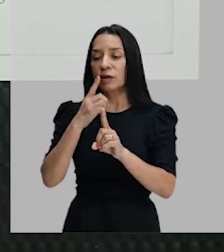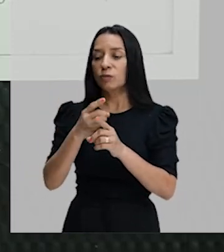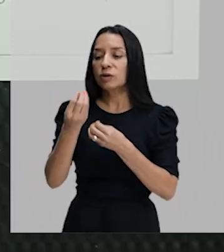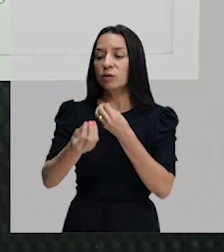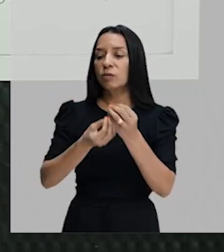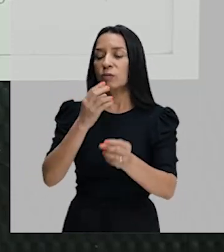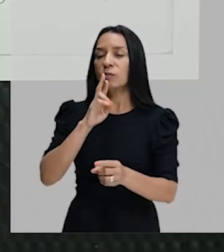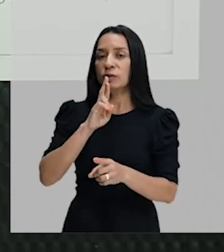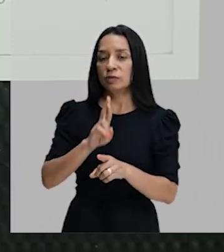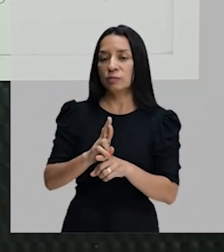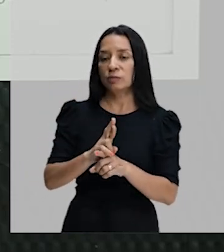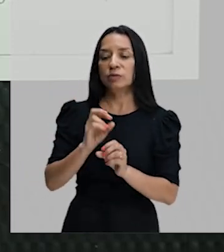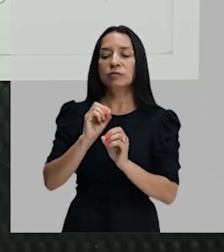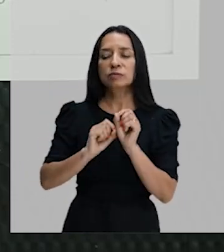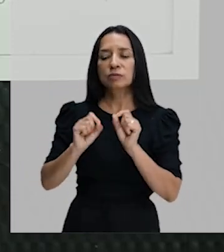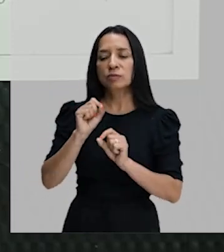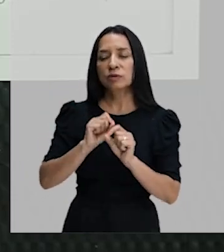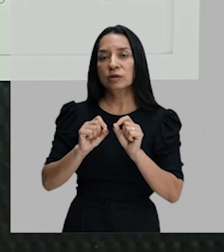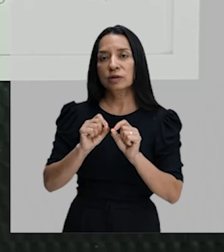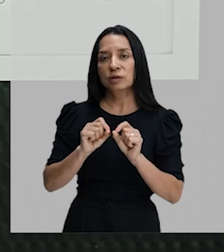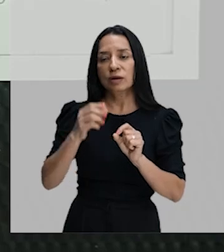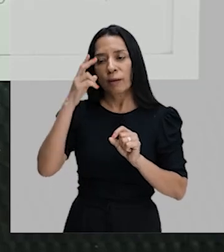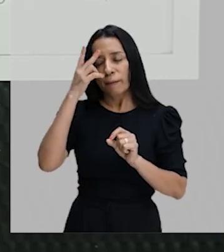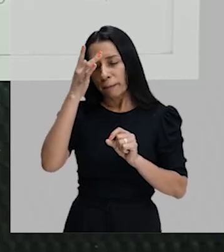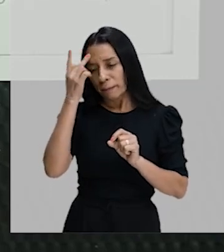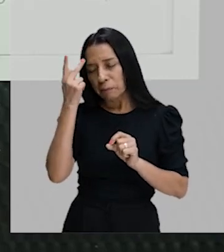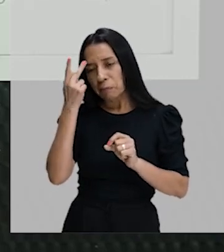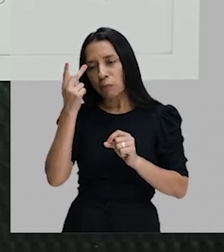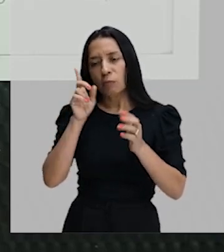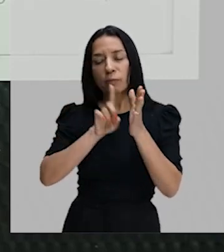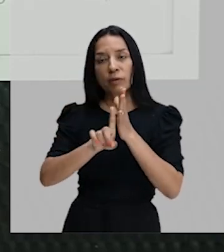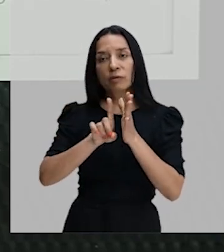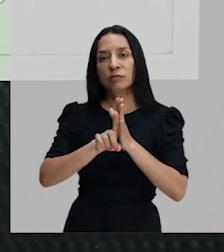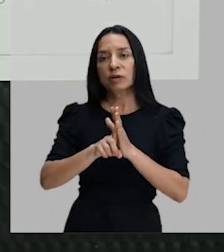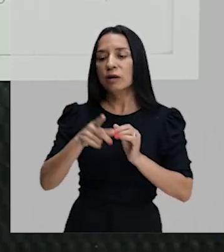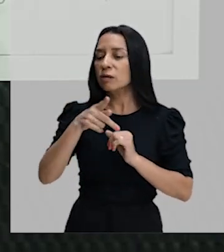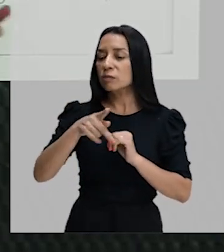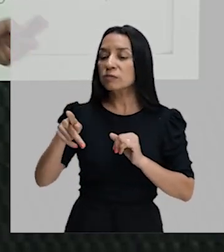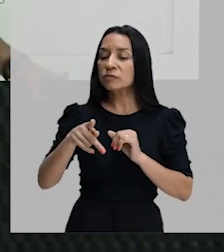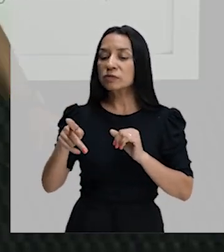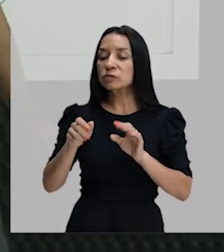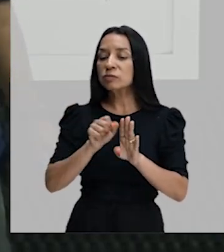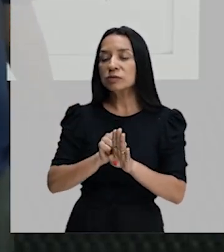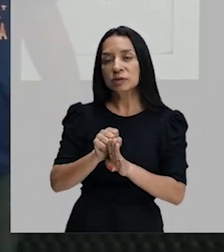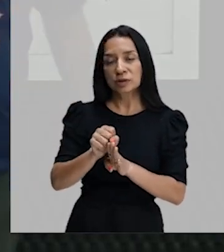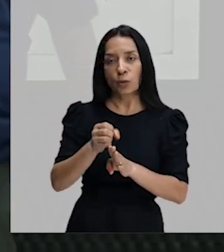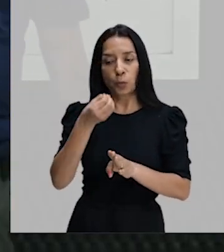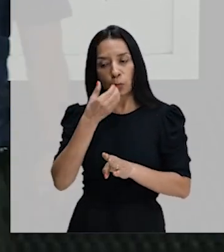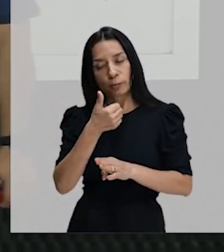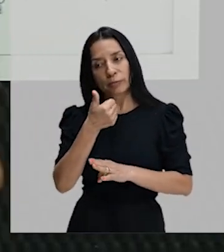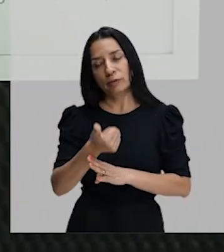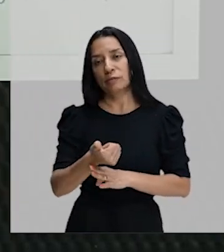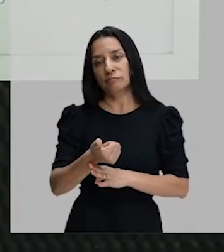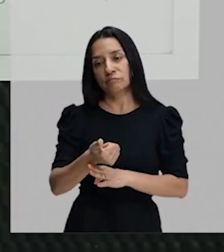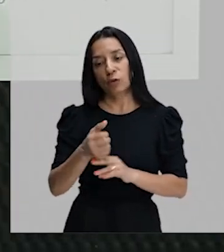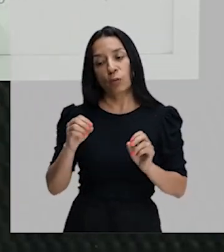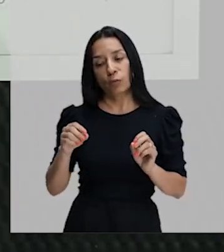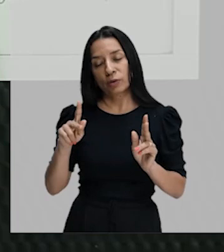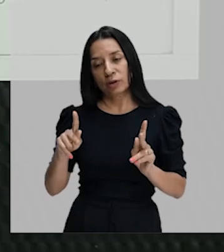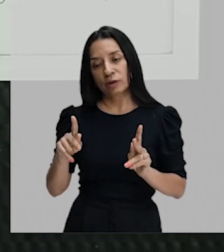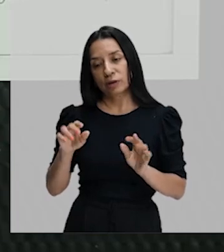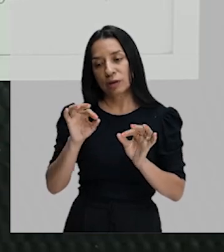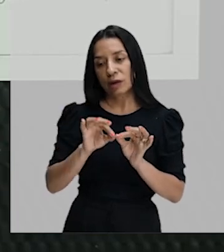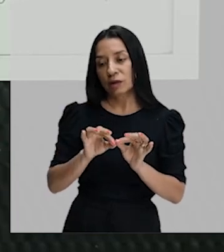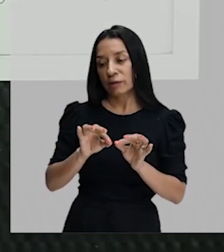saldo. Aí alguém pode perguntar, professor, e a direção, tudo bem, eu vou saber que é horizontal. E